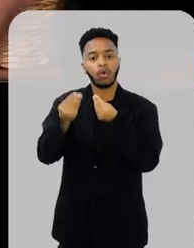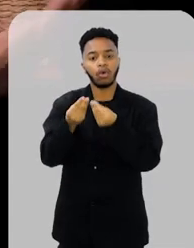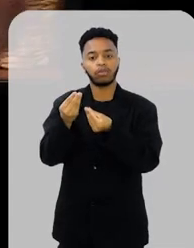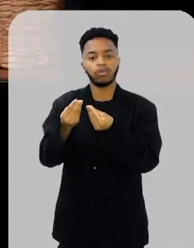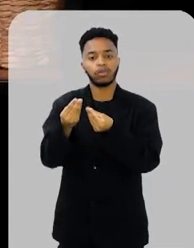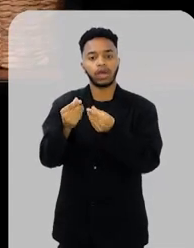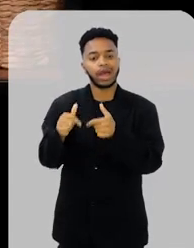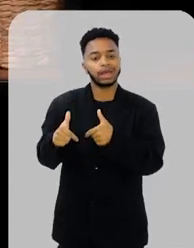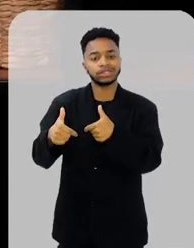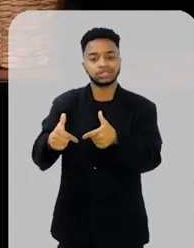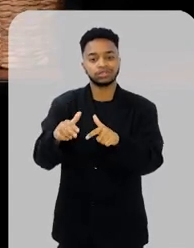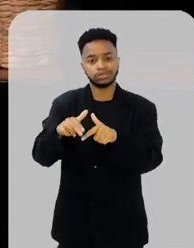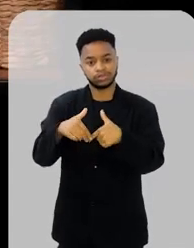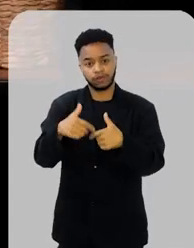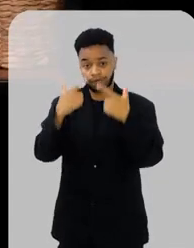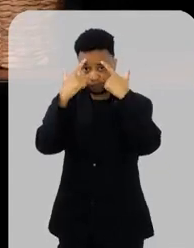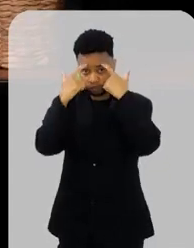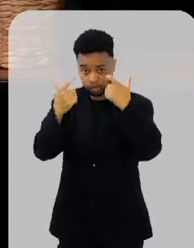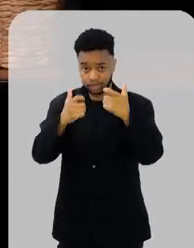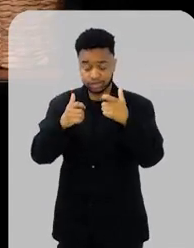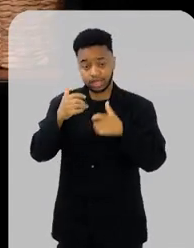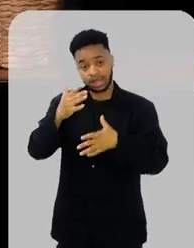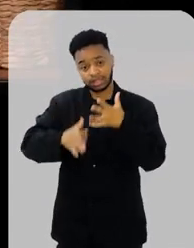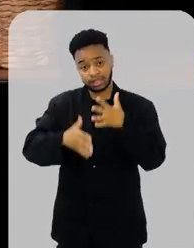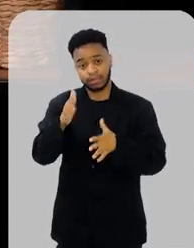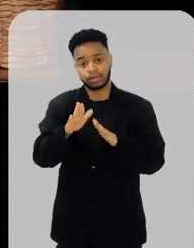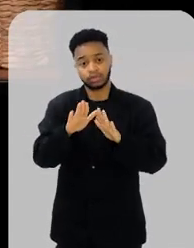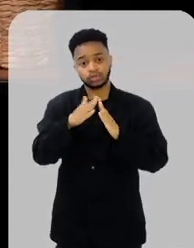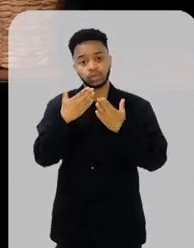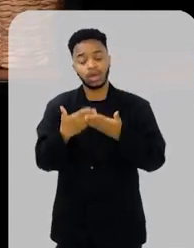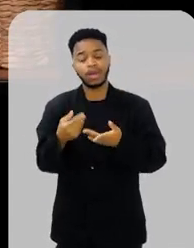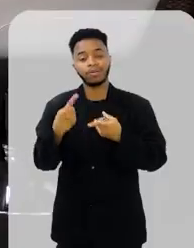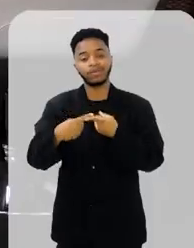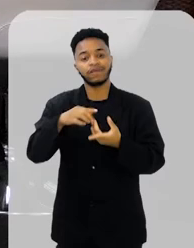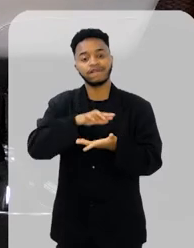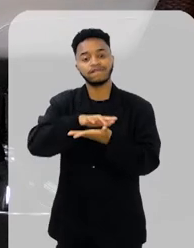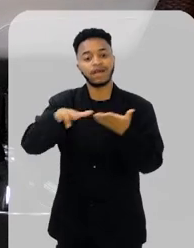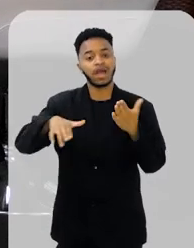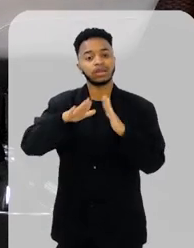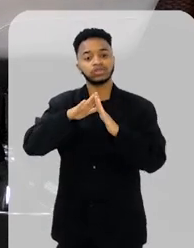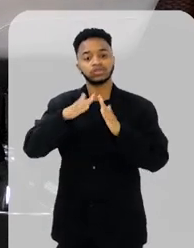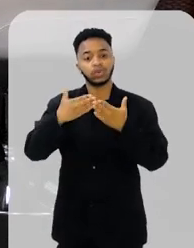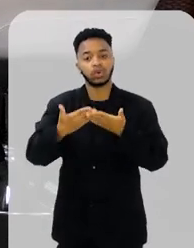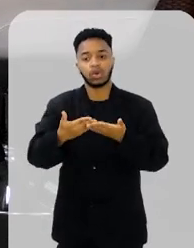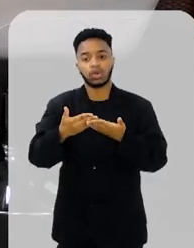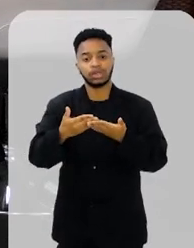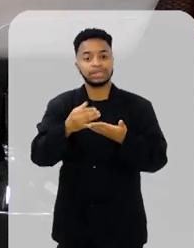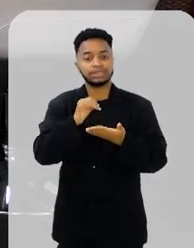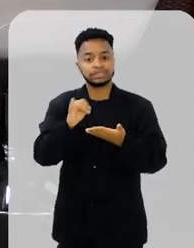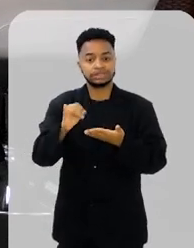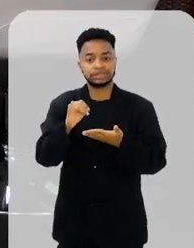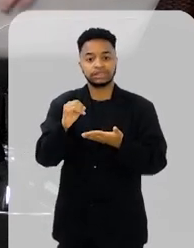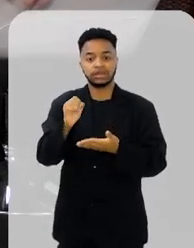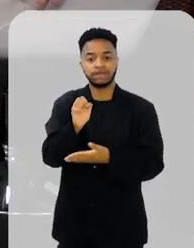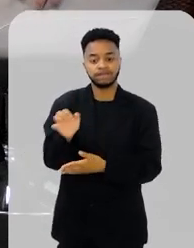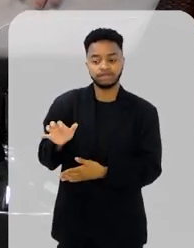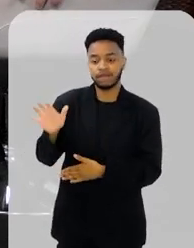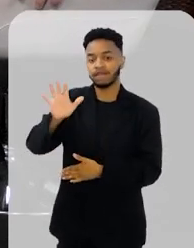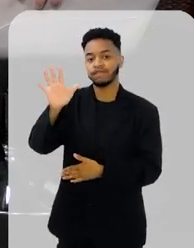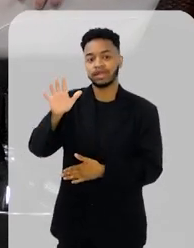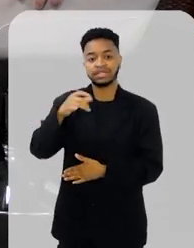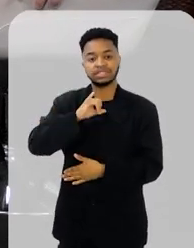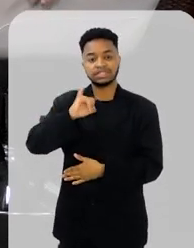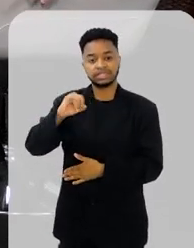essa violência, né, que perpassa a escola. Quantas escolas têm aí que, quando entra a favela ou